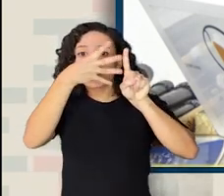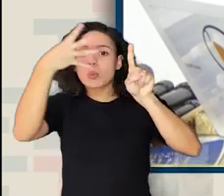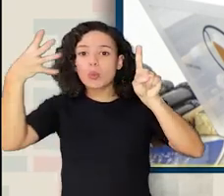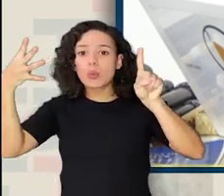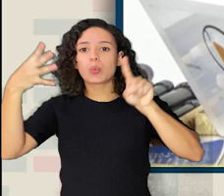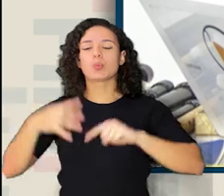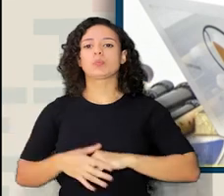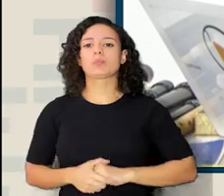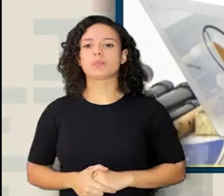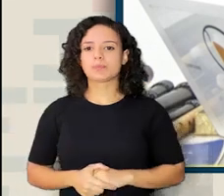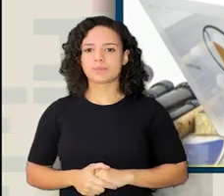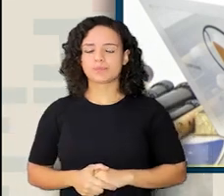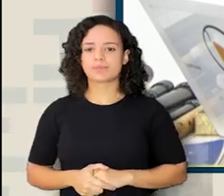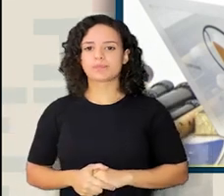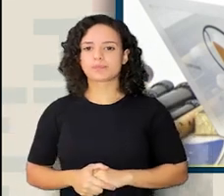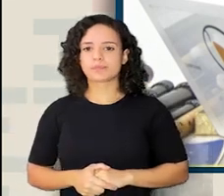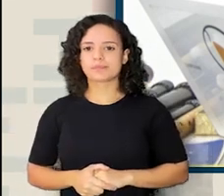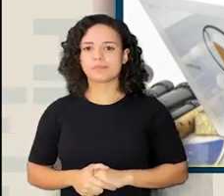Fá, tá?